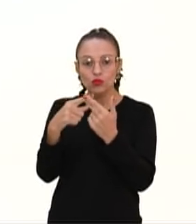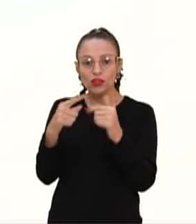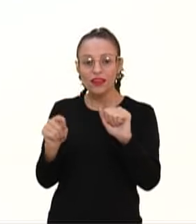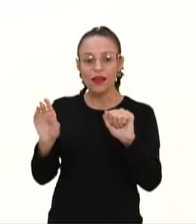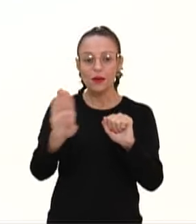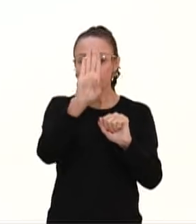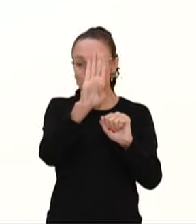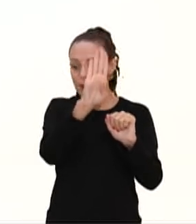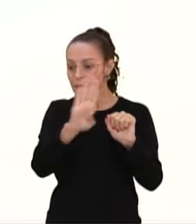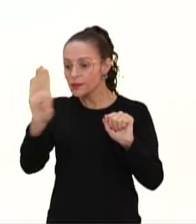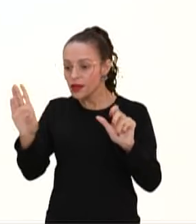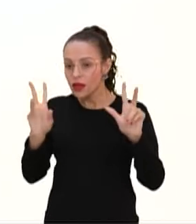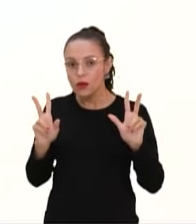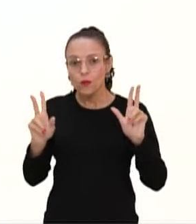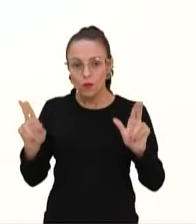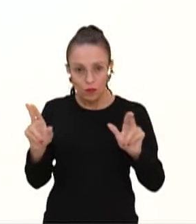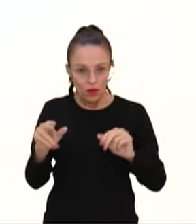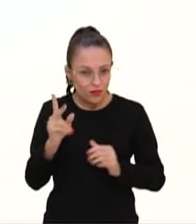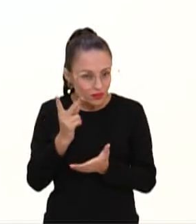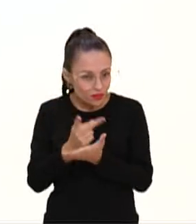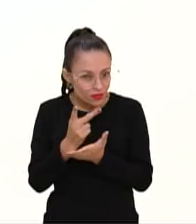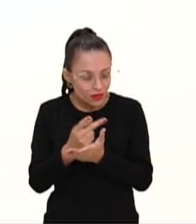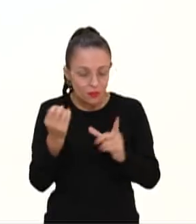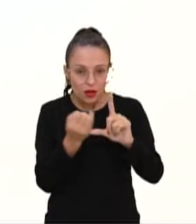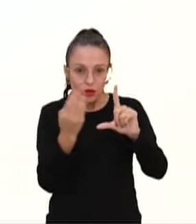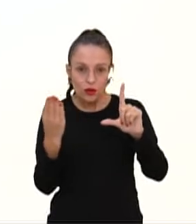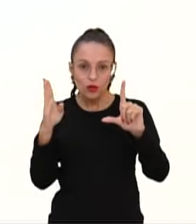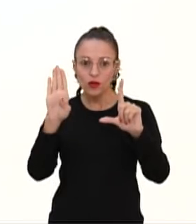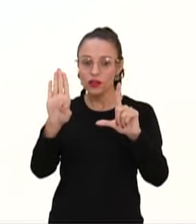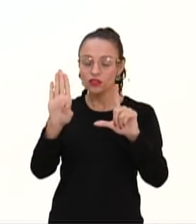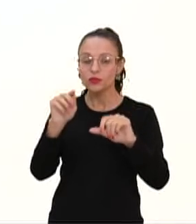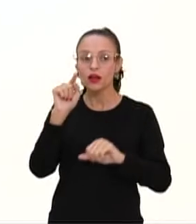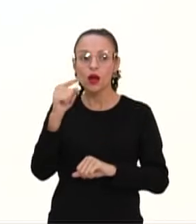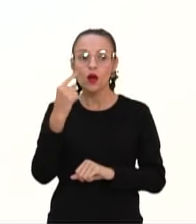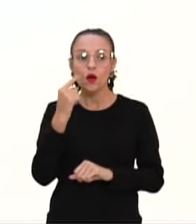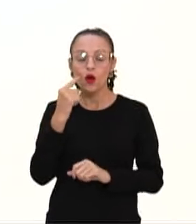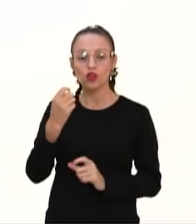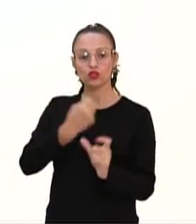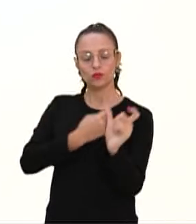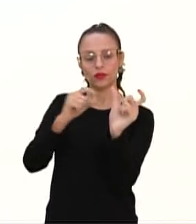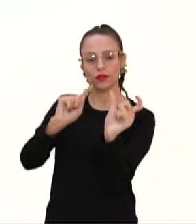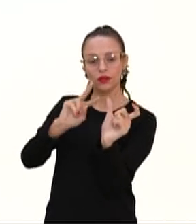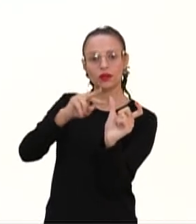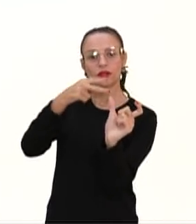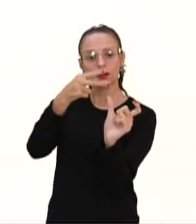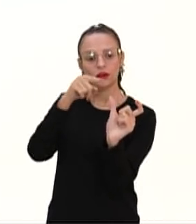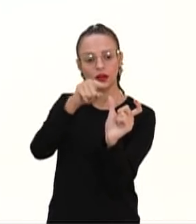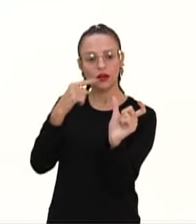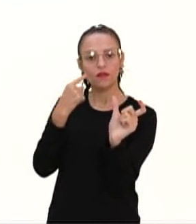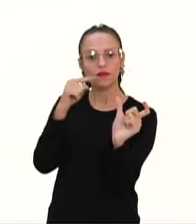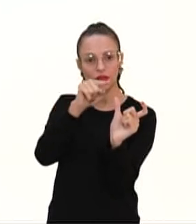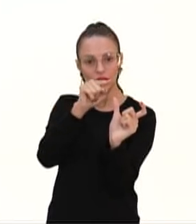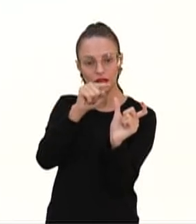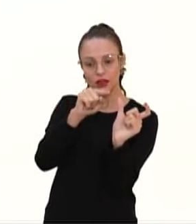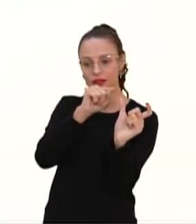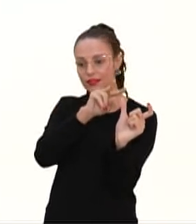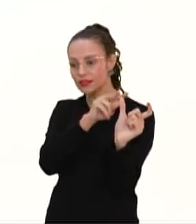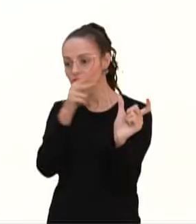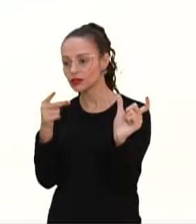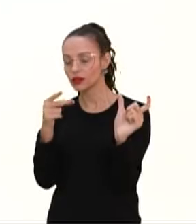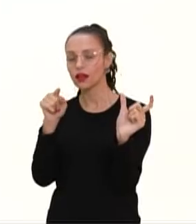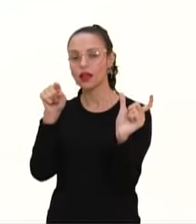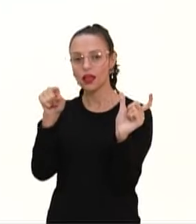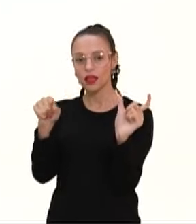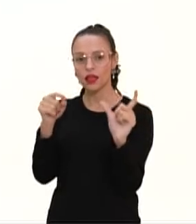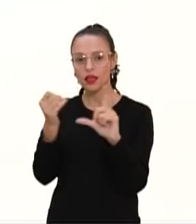do meu logaritmando. Lembra, o logaritmando é uma potência, tá escrito em forma de potência. Esse